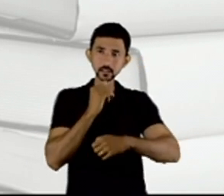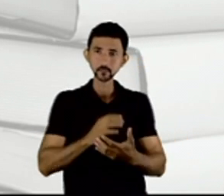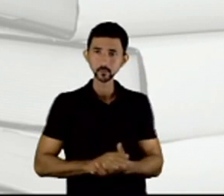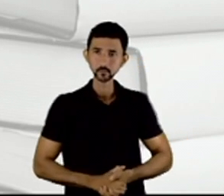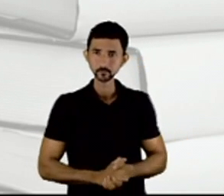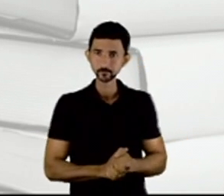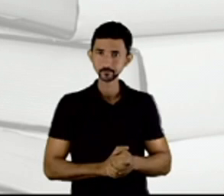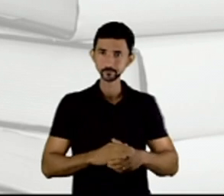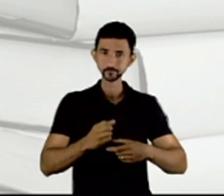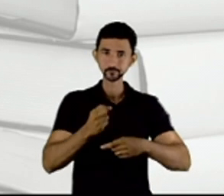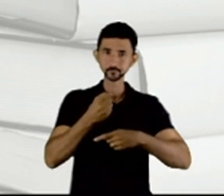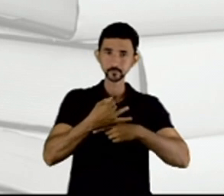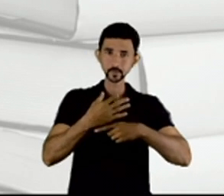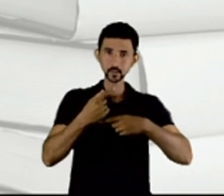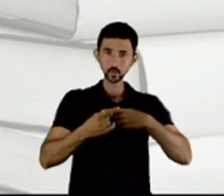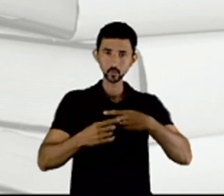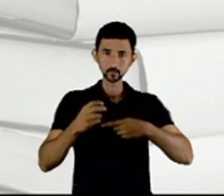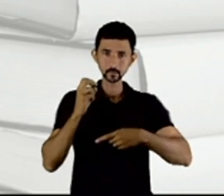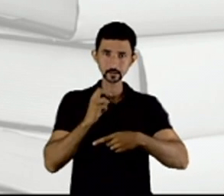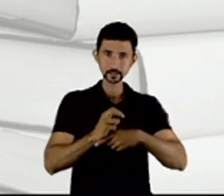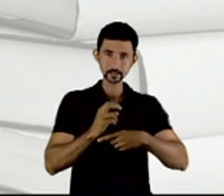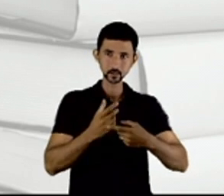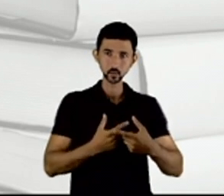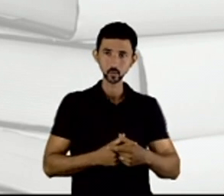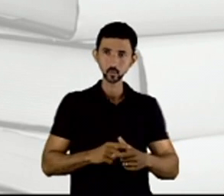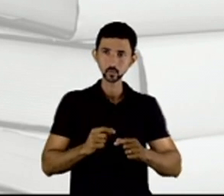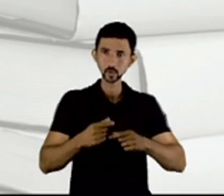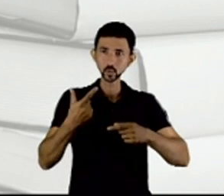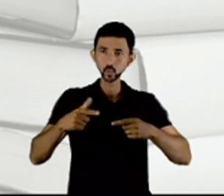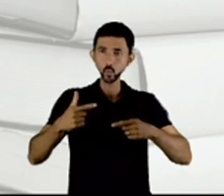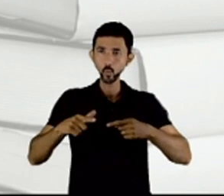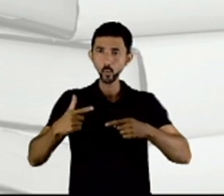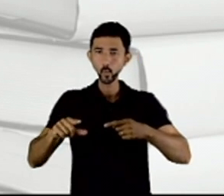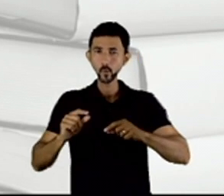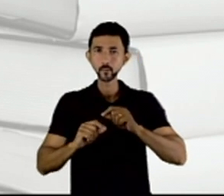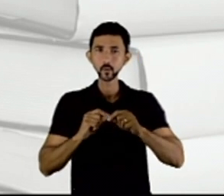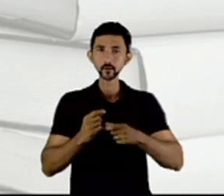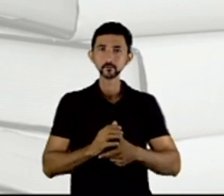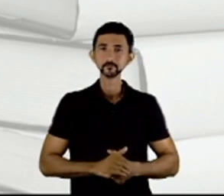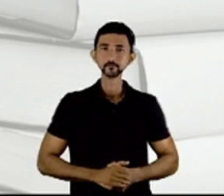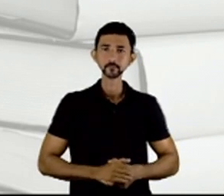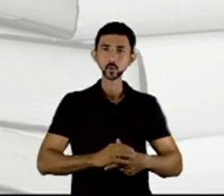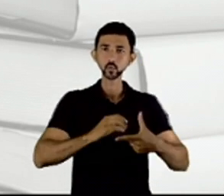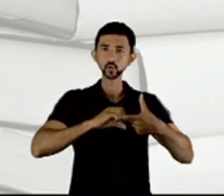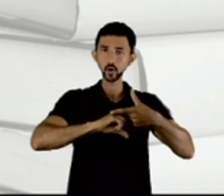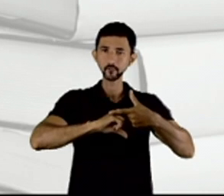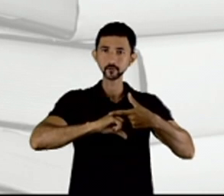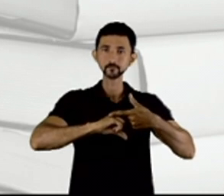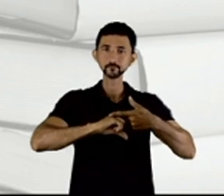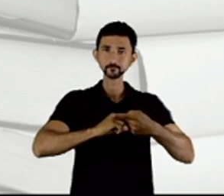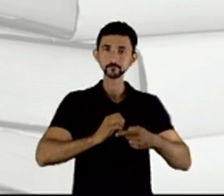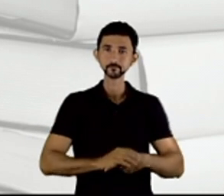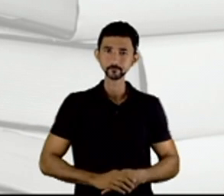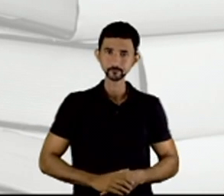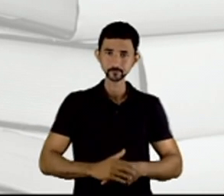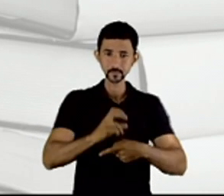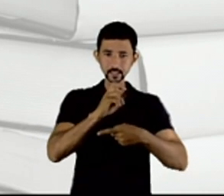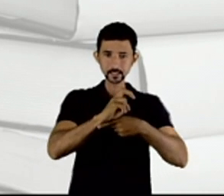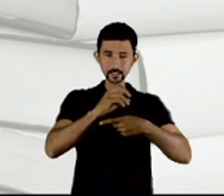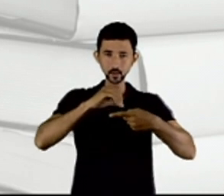5 no numerador e como só tem um número que se repete indefinidamente, ponho 9. Pronto, daria 5